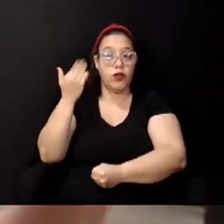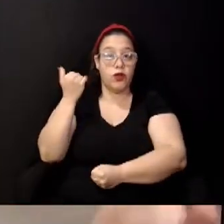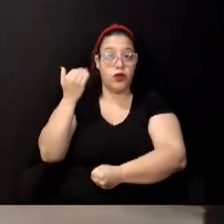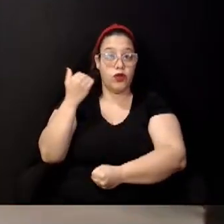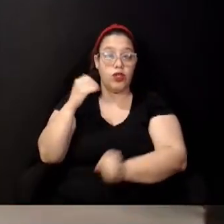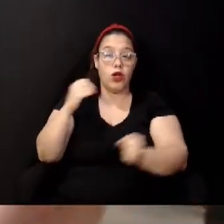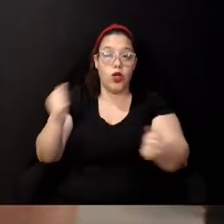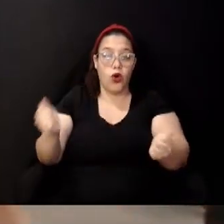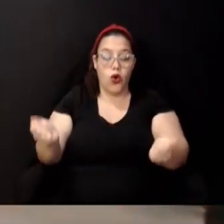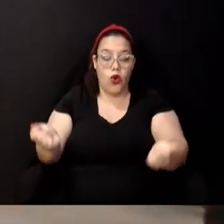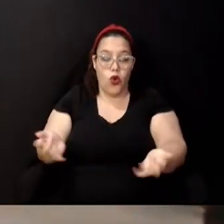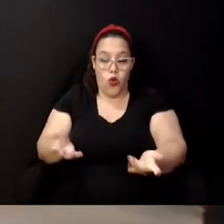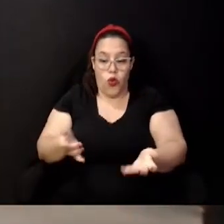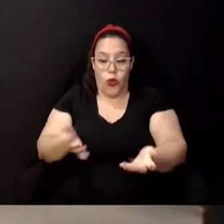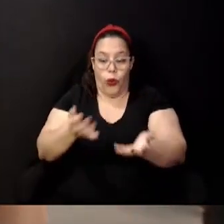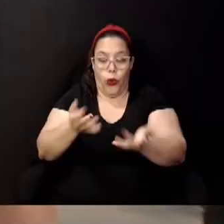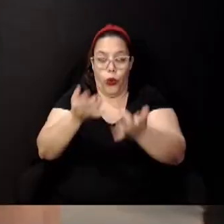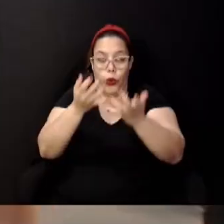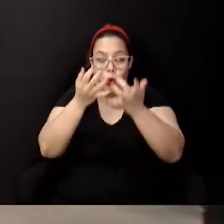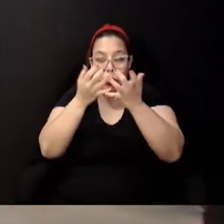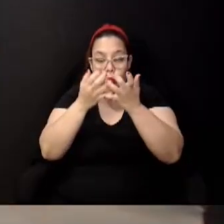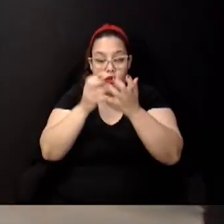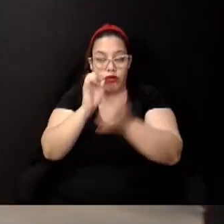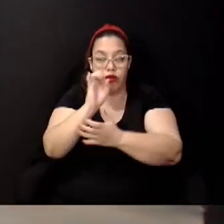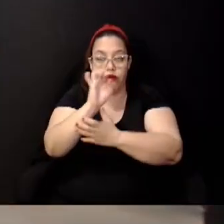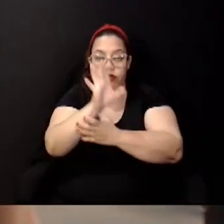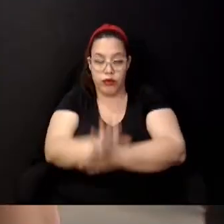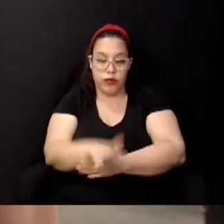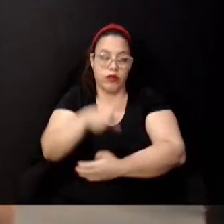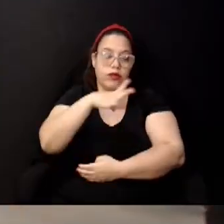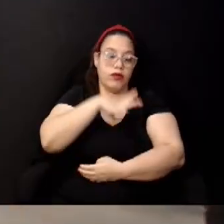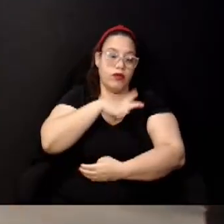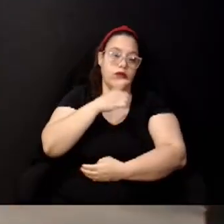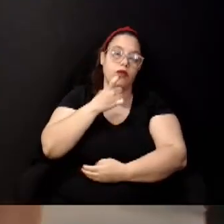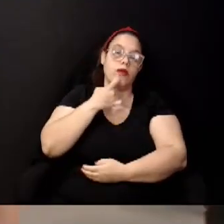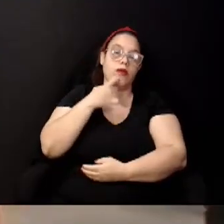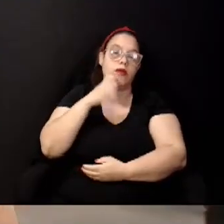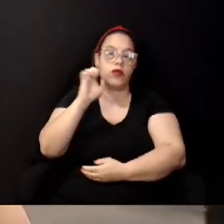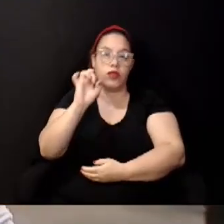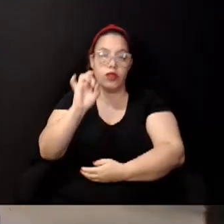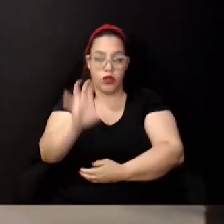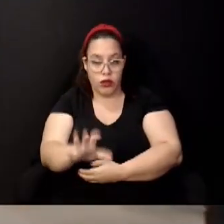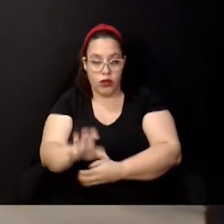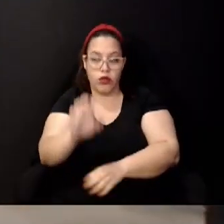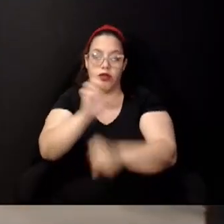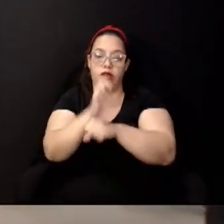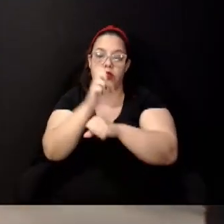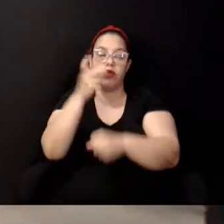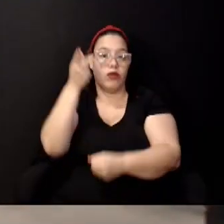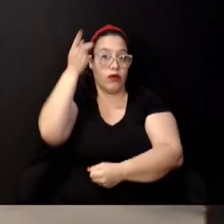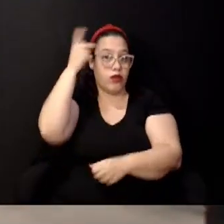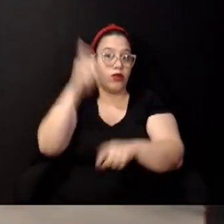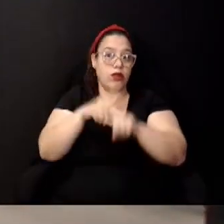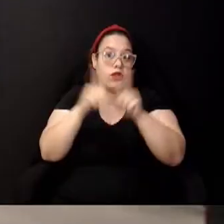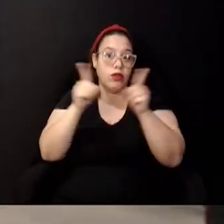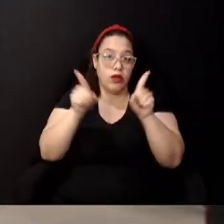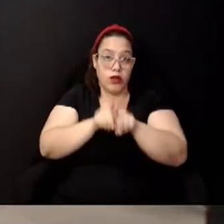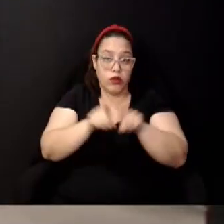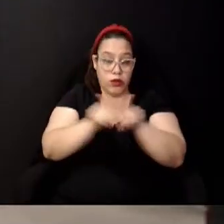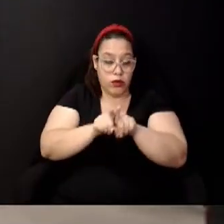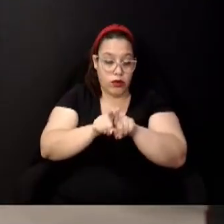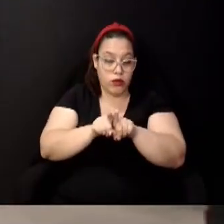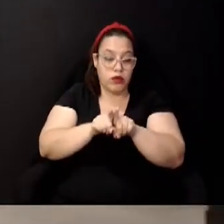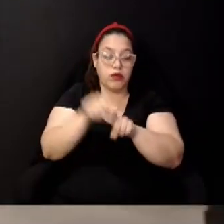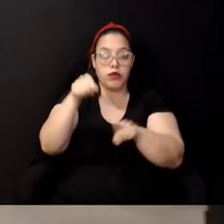incêndio, queimadas, não só na cidade de Campinas, não só no estado de São Paulo, no Brasil todo, mas também na cidade de Campinas. E